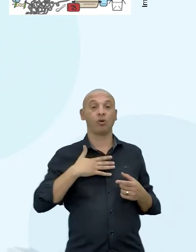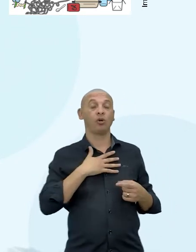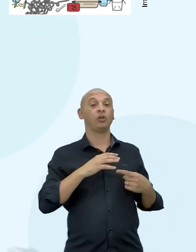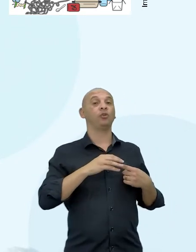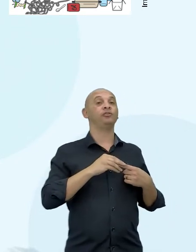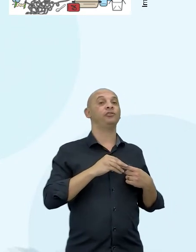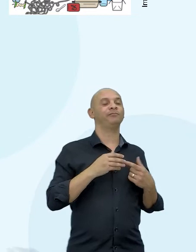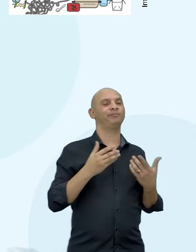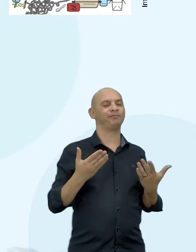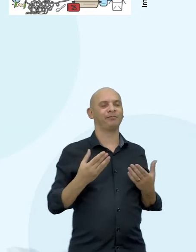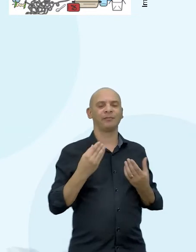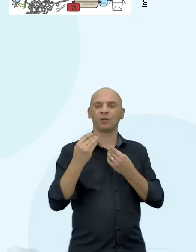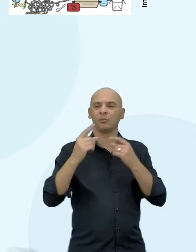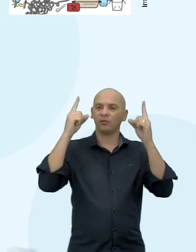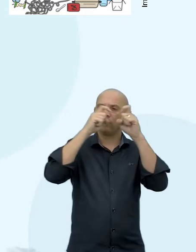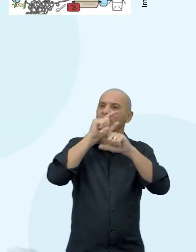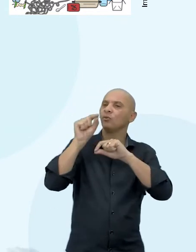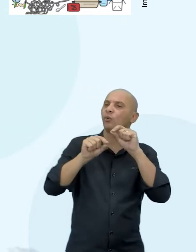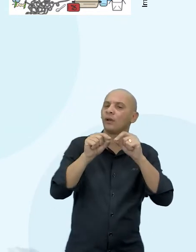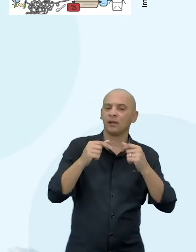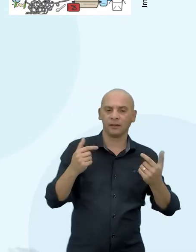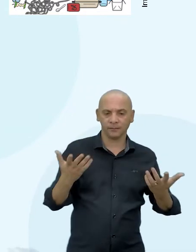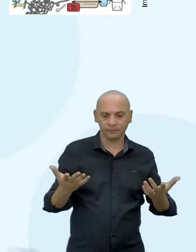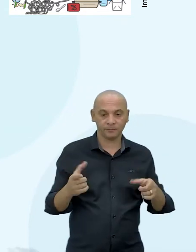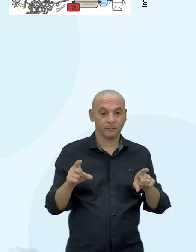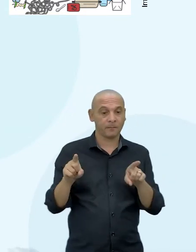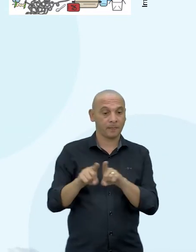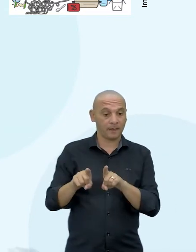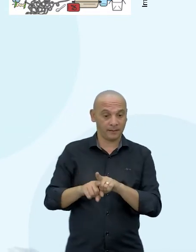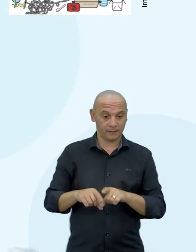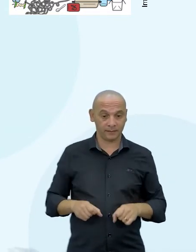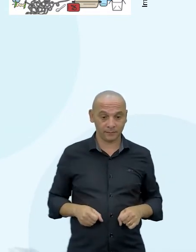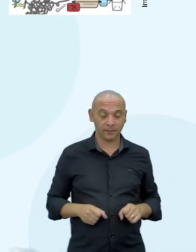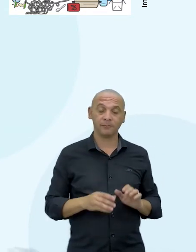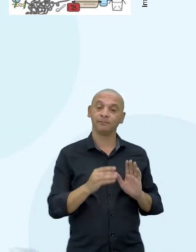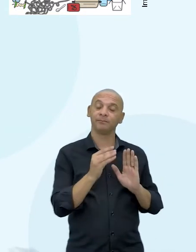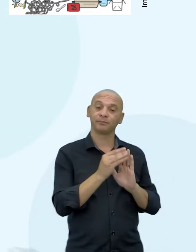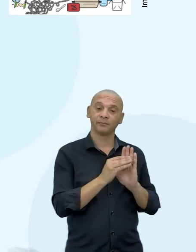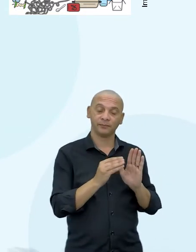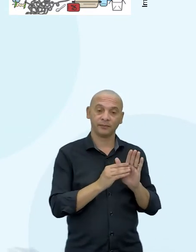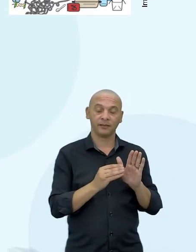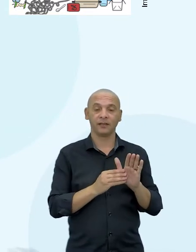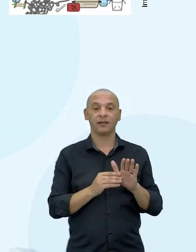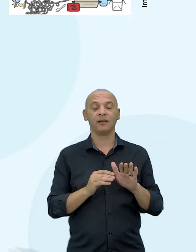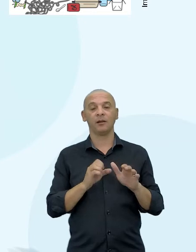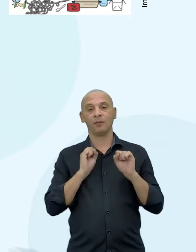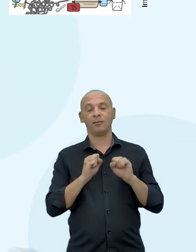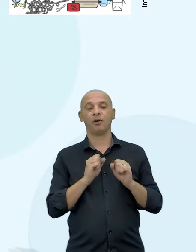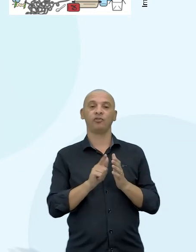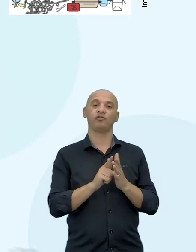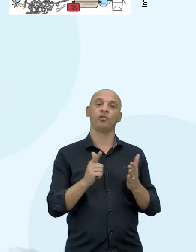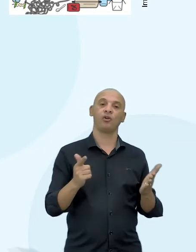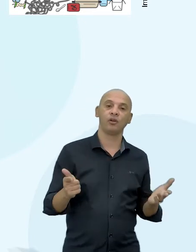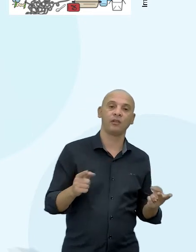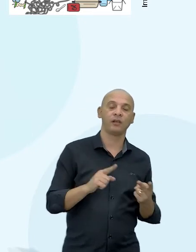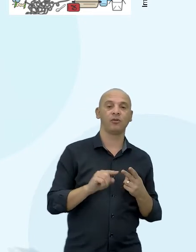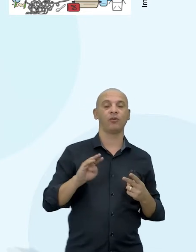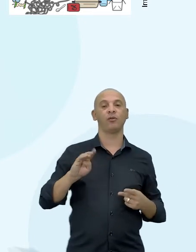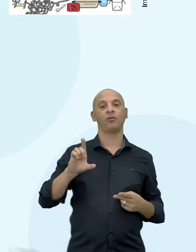queijo. Elas não queriam falar sobre pão de queijo porque a vida delas gira em torno da coxinha. Sabe assim? Né? Qual foi a dificuldade que você